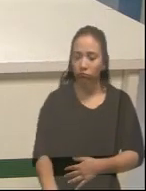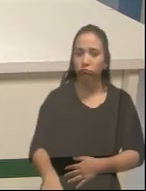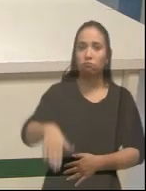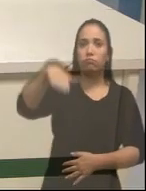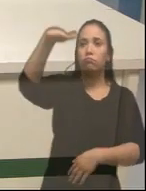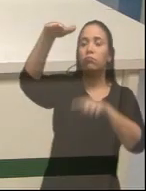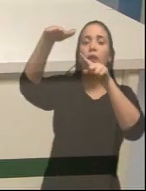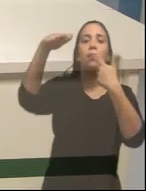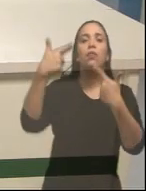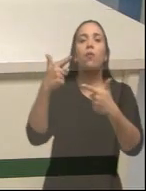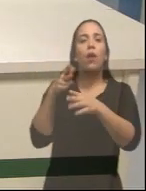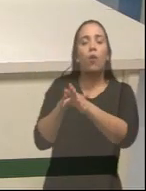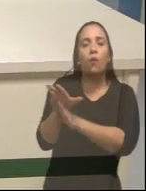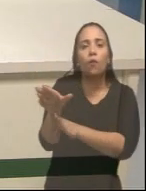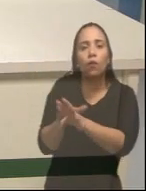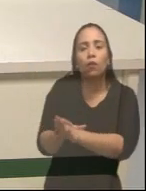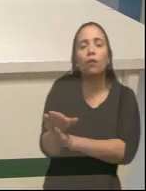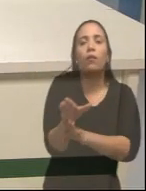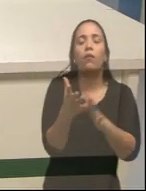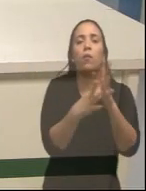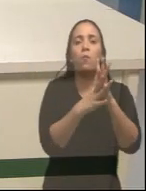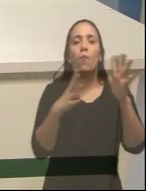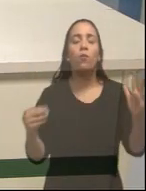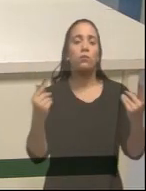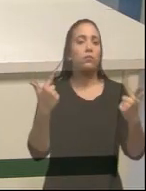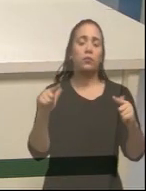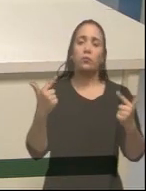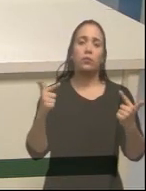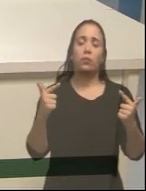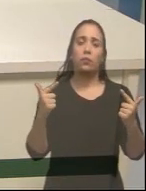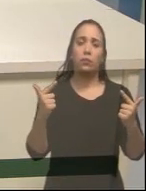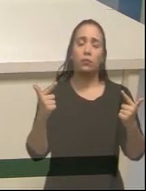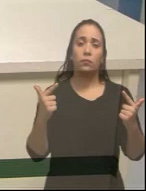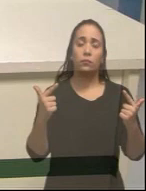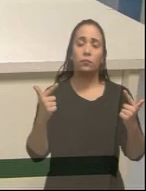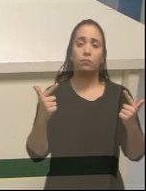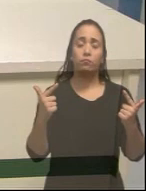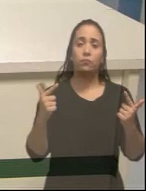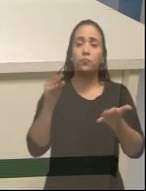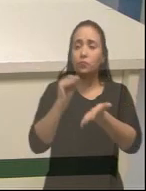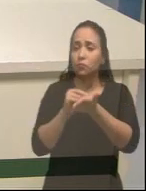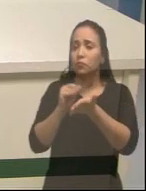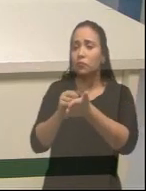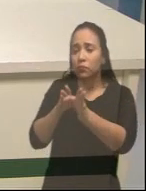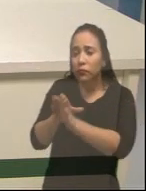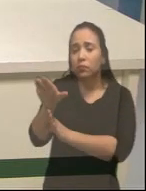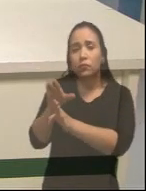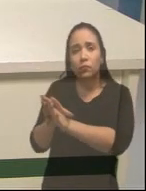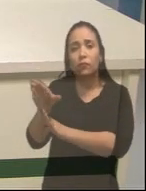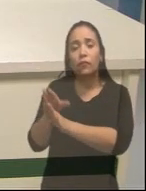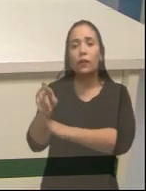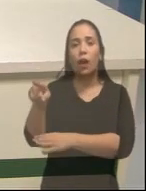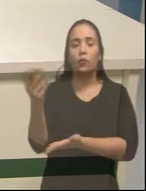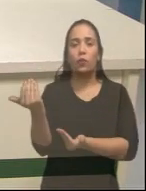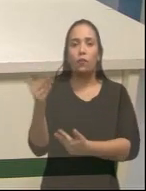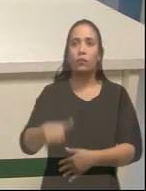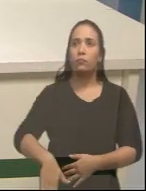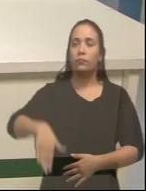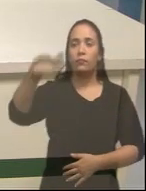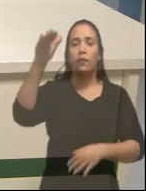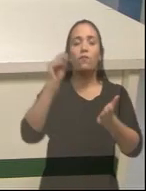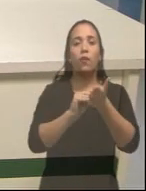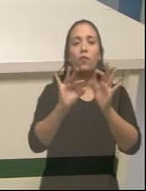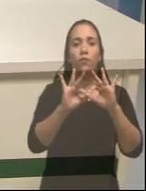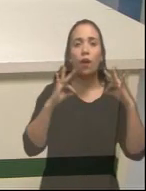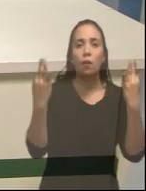Sem referência nenhuma, sem nenhuma... Você tocou no ponto, sem nenhuma referência que pudesse dar a esse jovem... Abandonado pela família